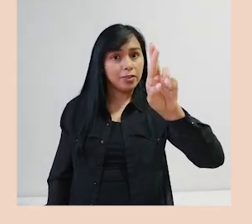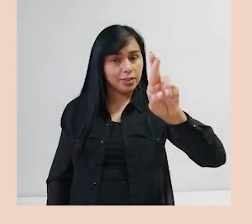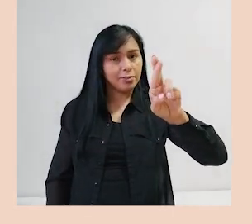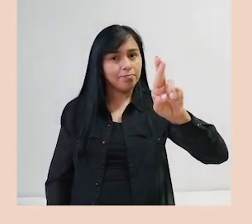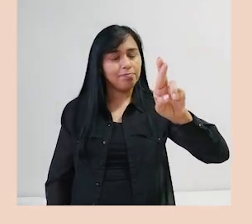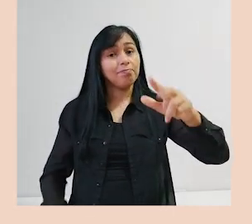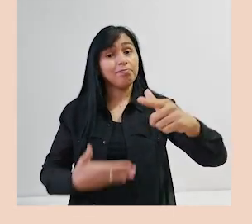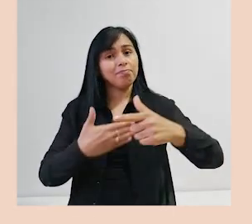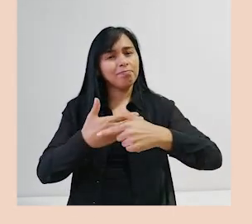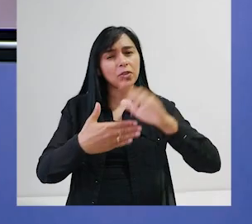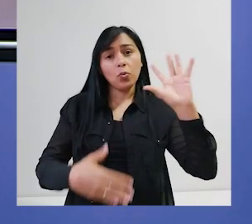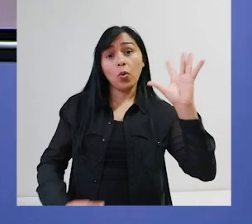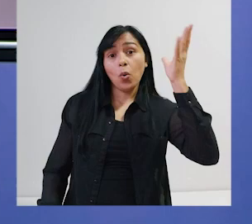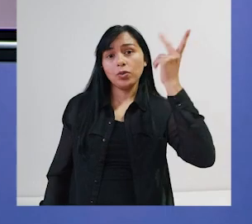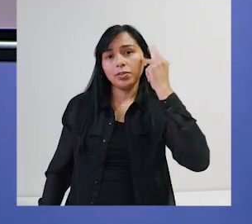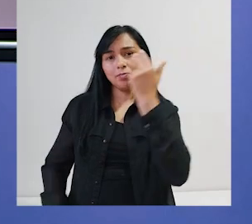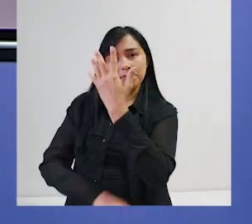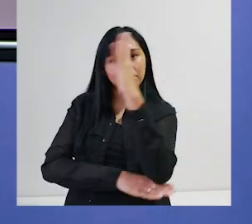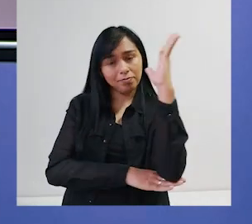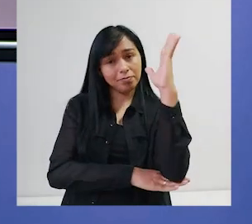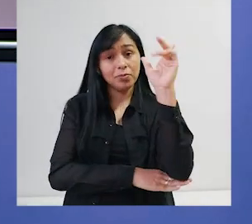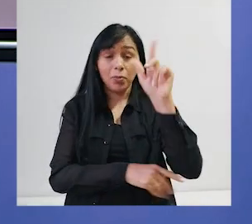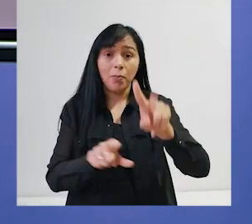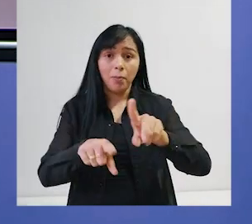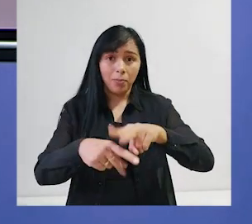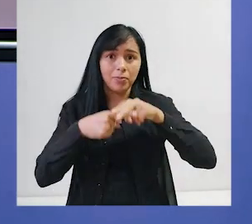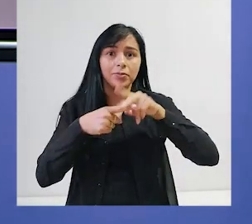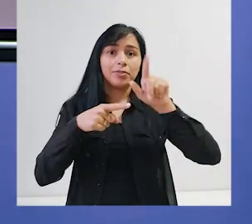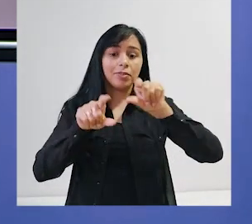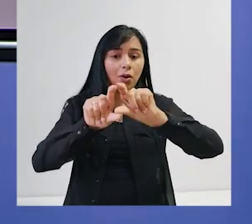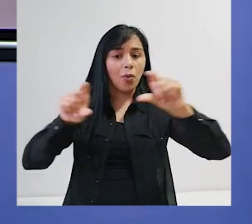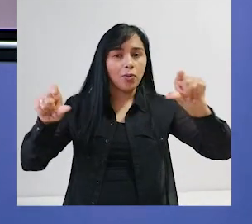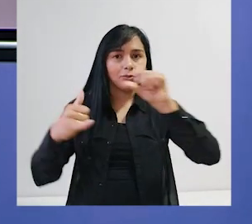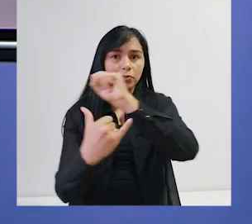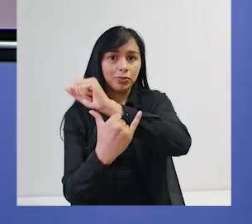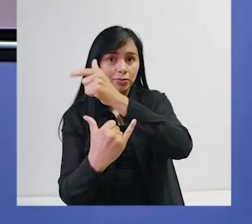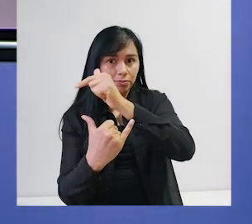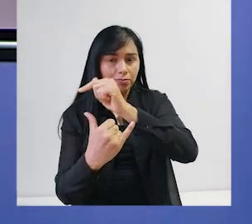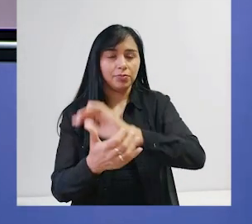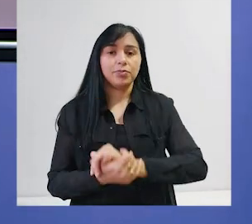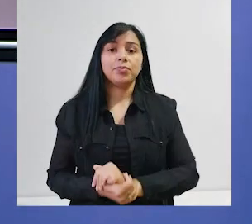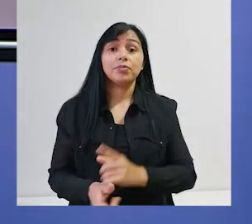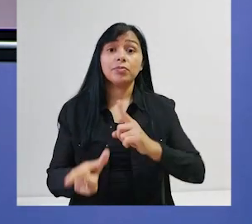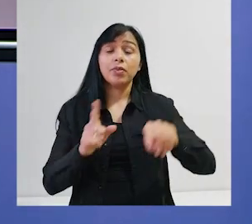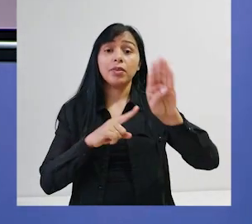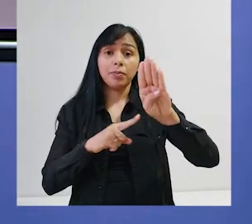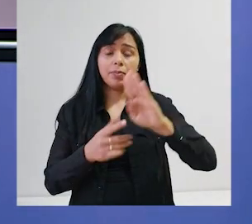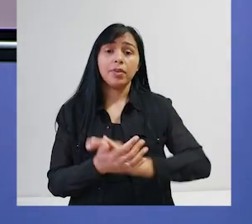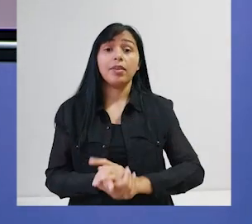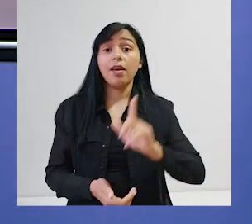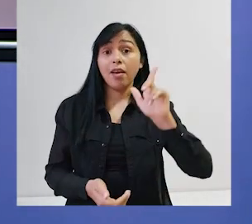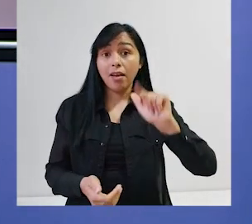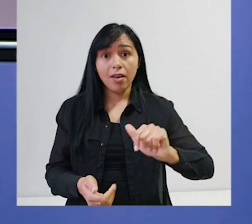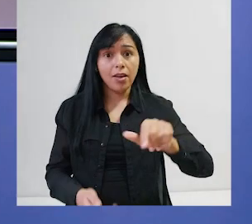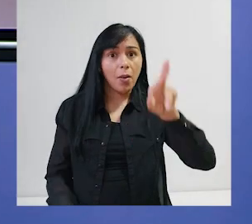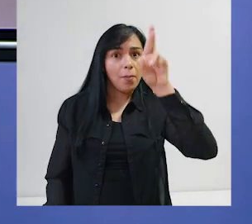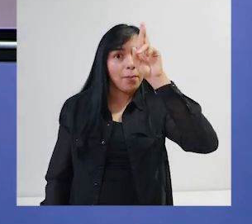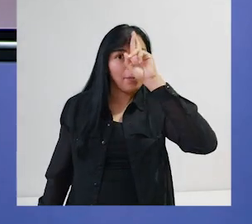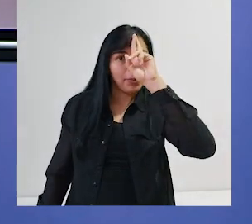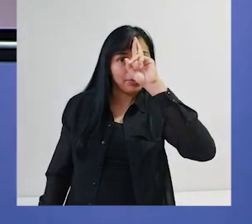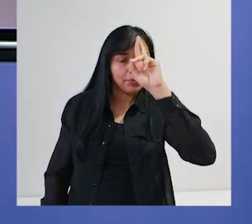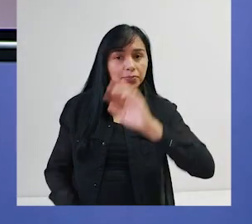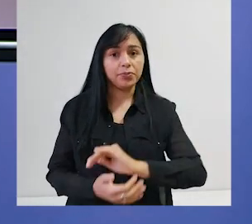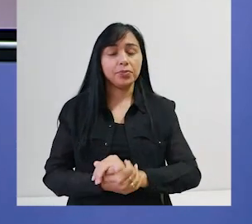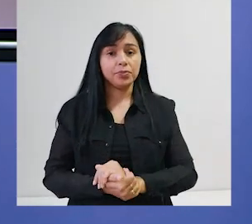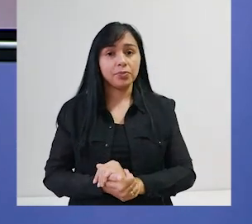é uma oração sem sujeito na letra B É meio-dia temos o que aí o verbo